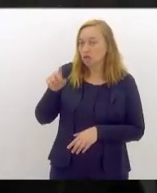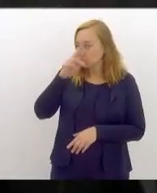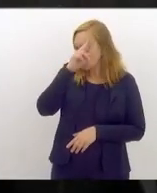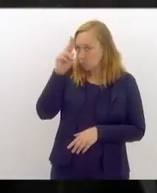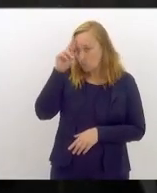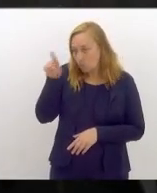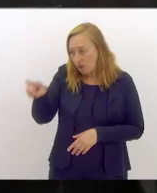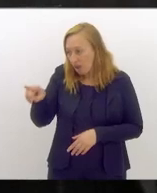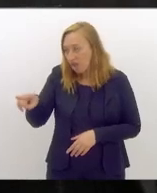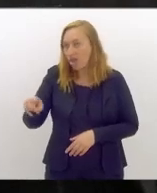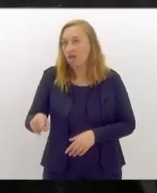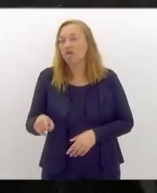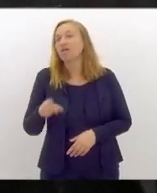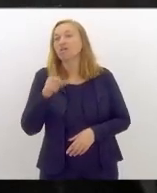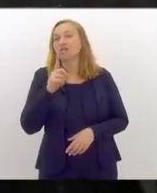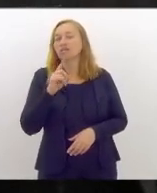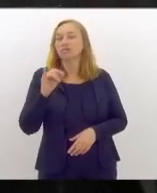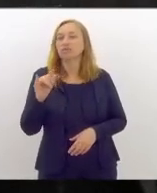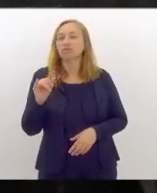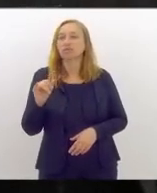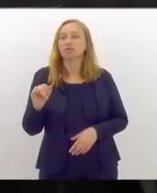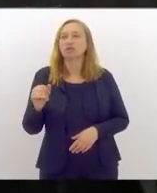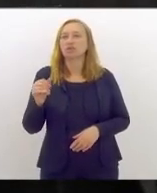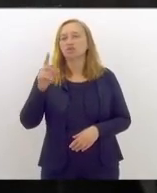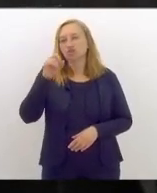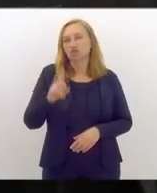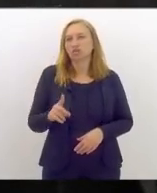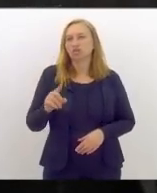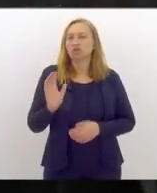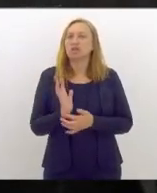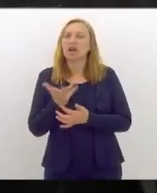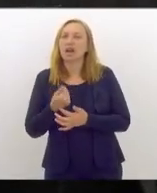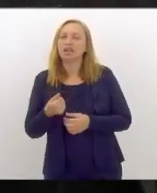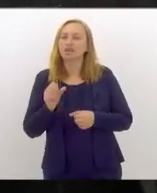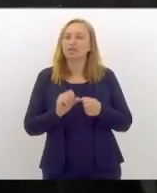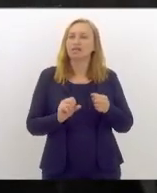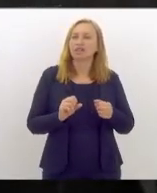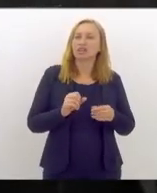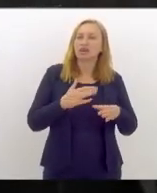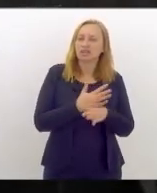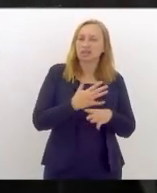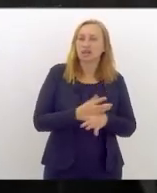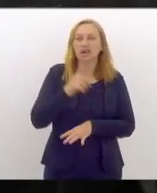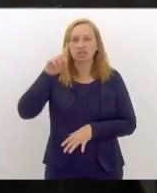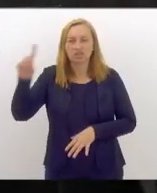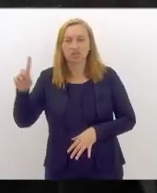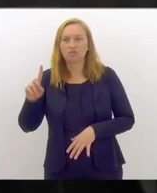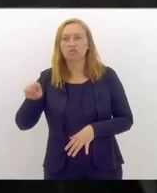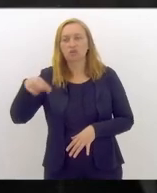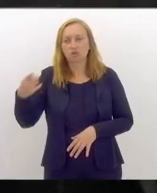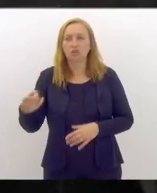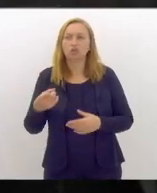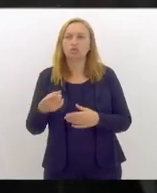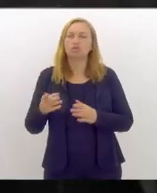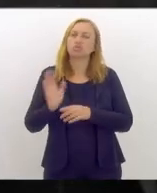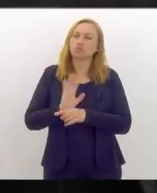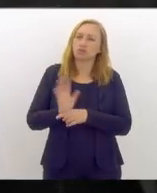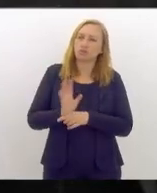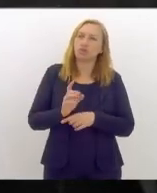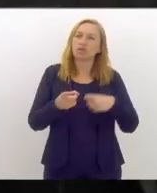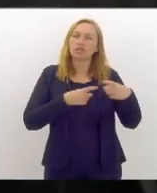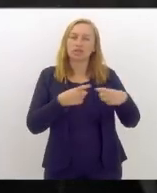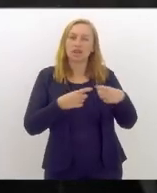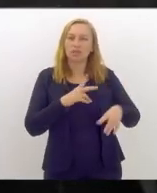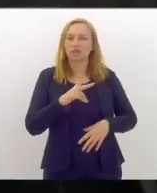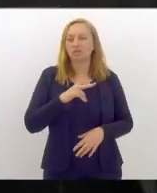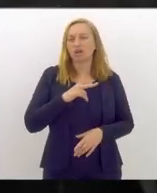eu tava um dia com Toler nosso diretor de arte que fez Cidade de Deus que fez o Tropa de Elite que é outro filme também dessa guerra particular